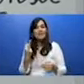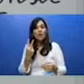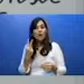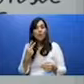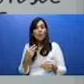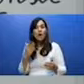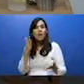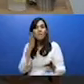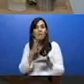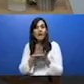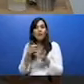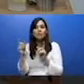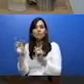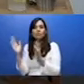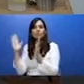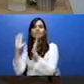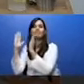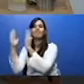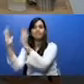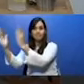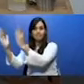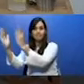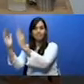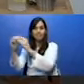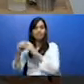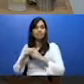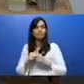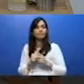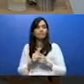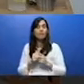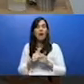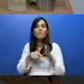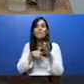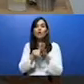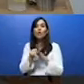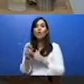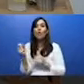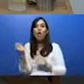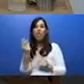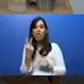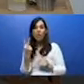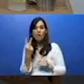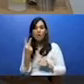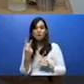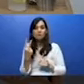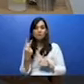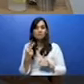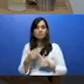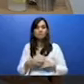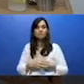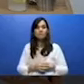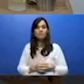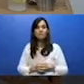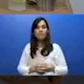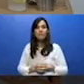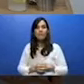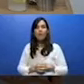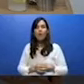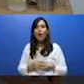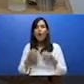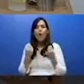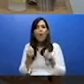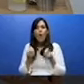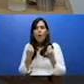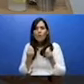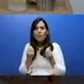segunda parte do nosso texto relacionado à perguntinha do grupo 2, que era a seguinte: